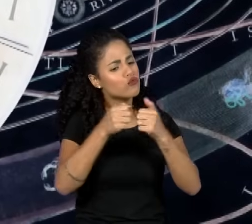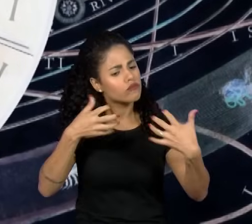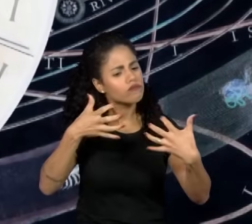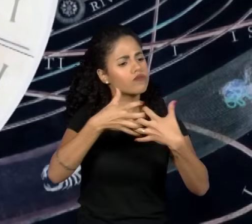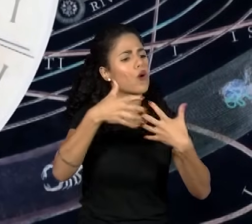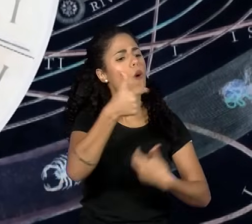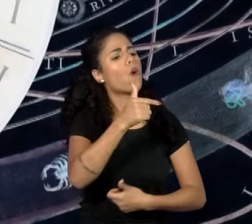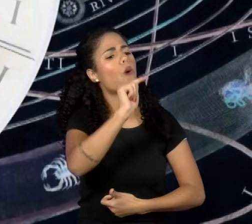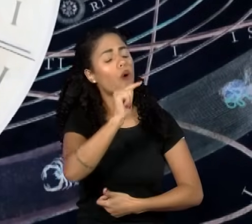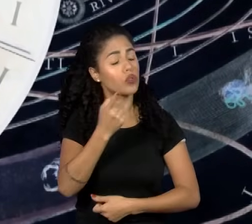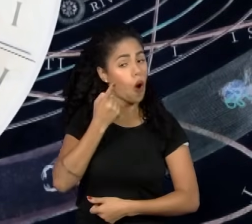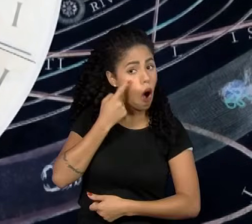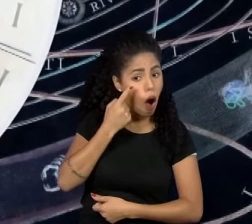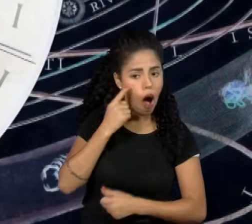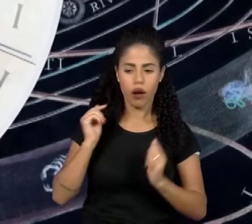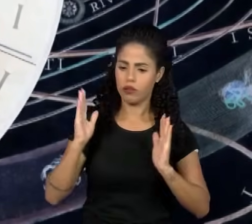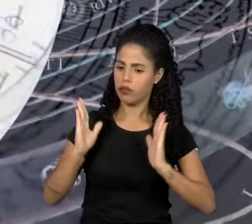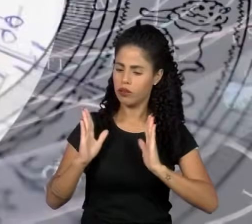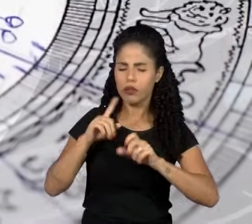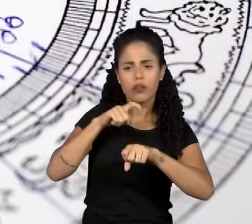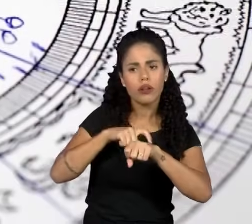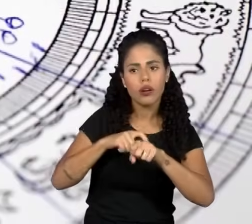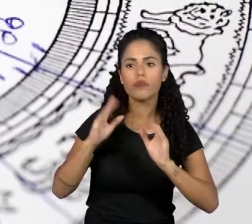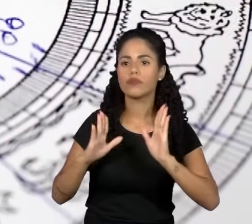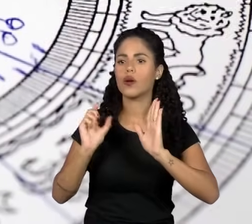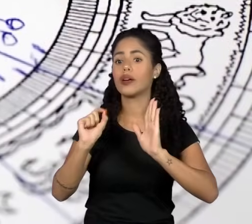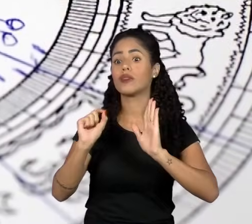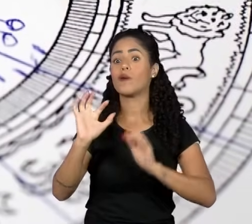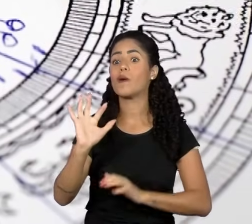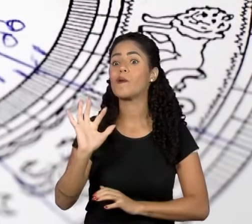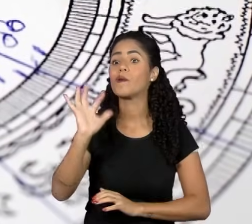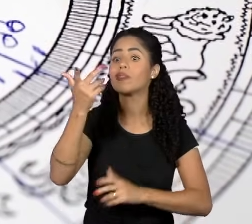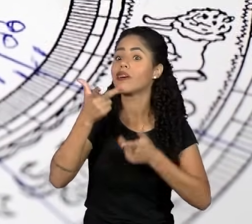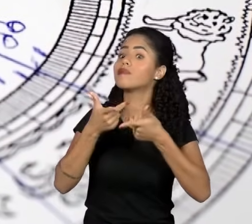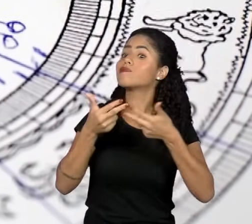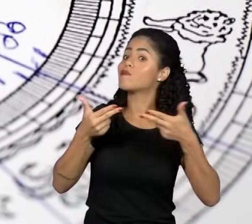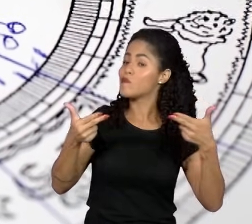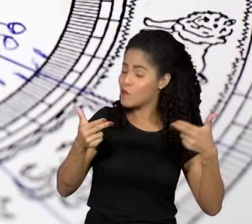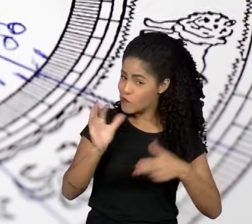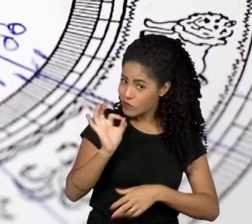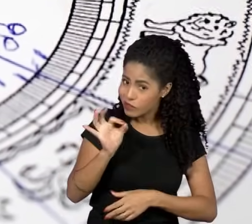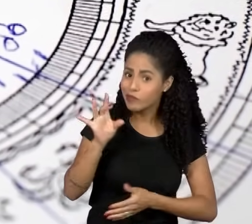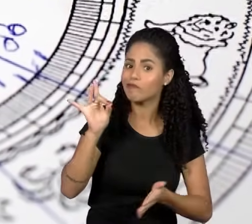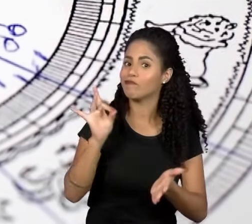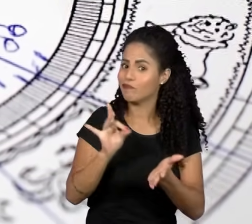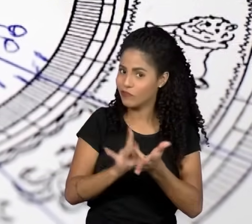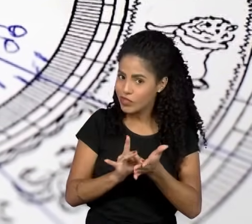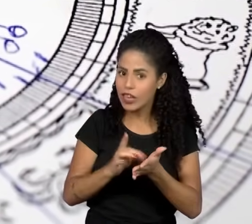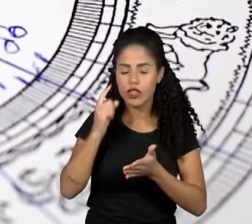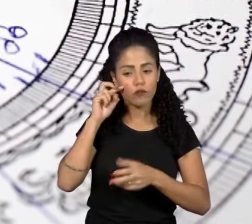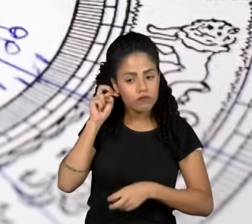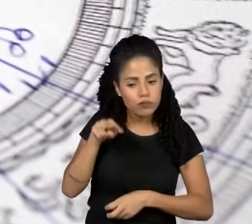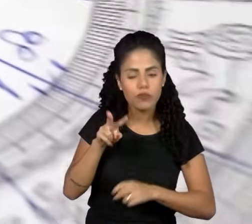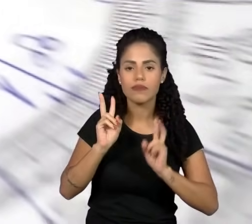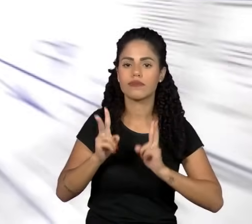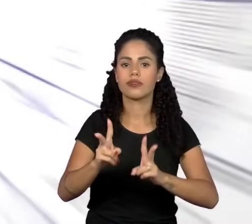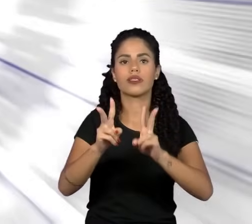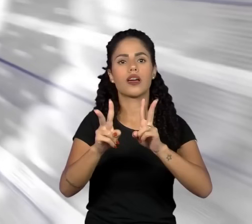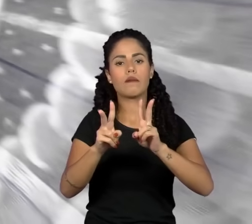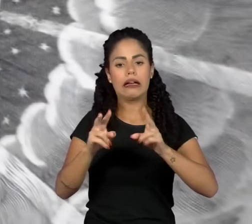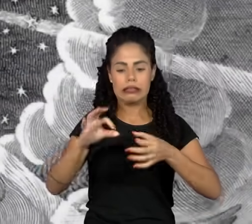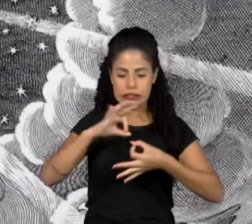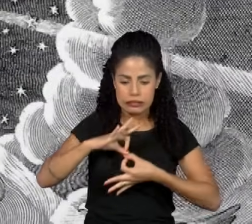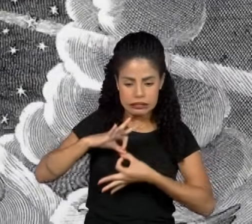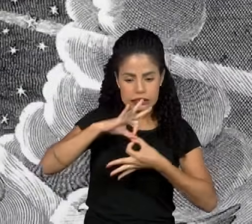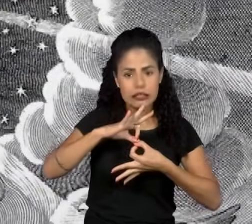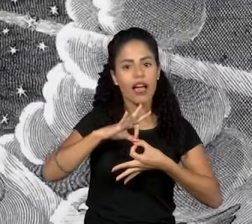dito, e nesse período tende as coisas a acontecerem, tende a essa área chamar a atenção. Eu sempre brinco assim, não é